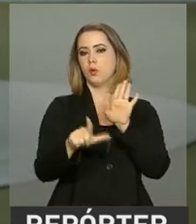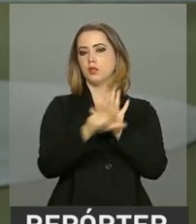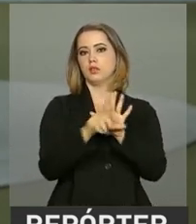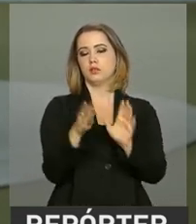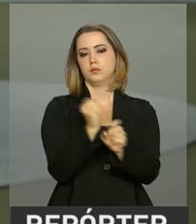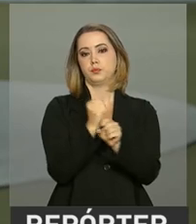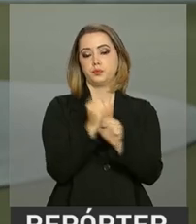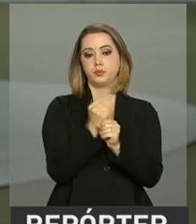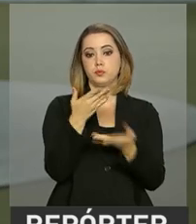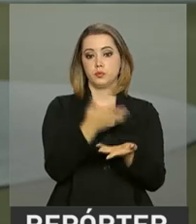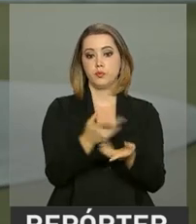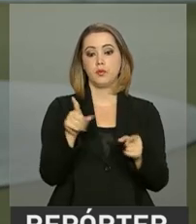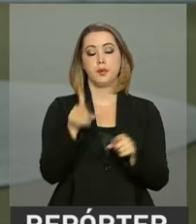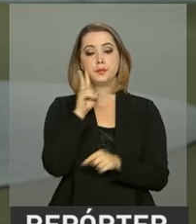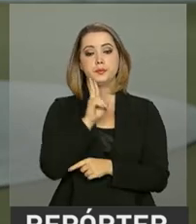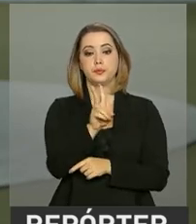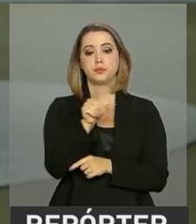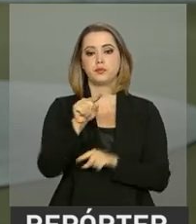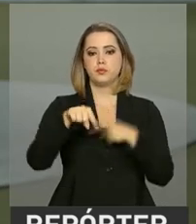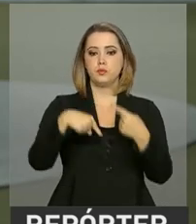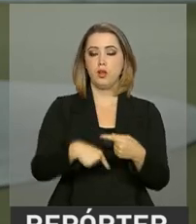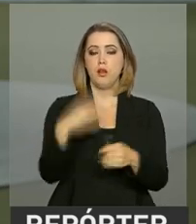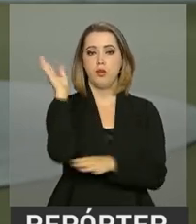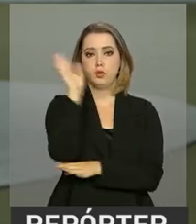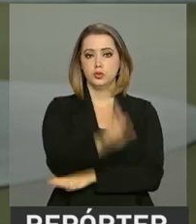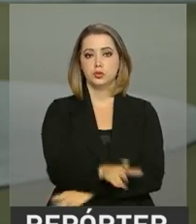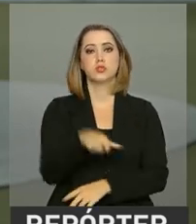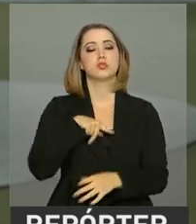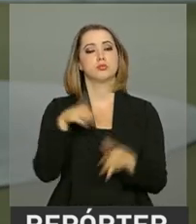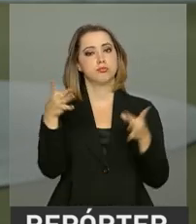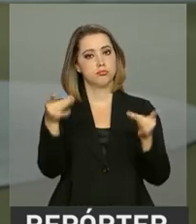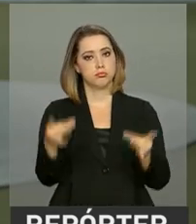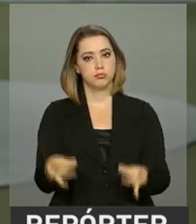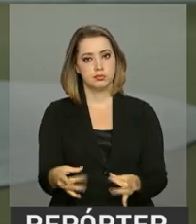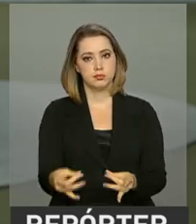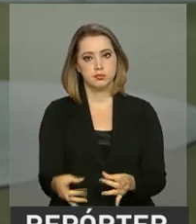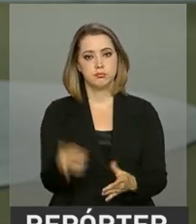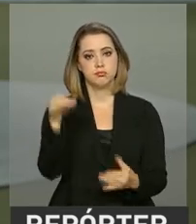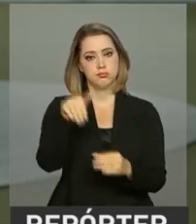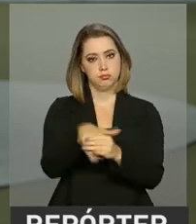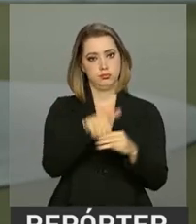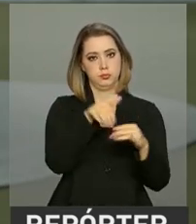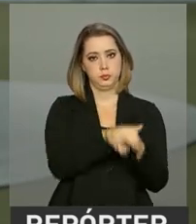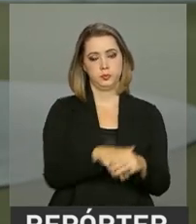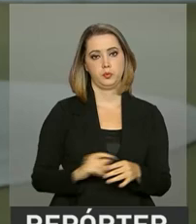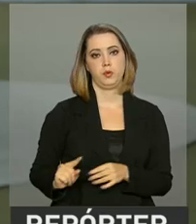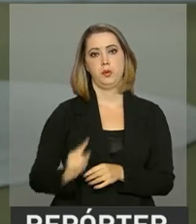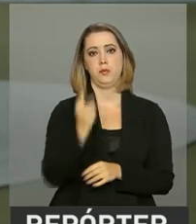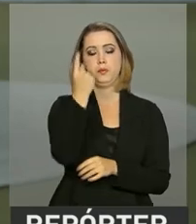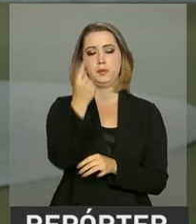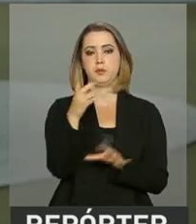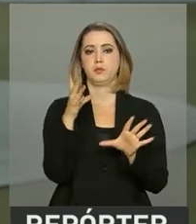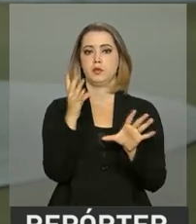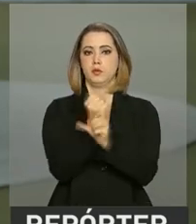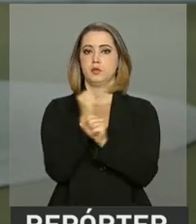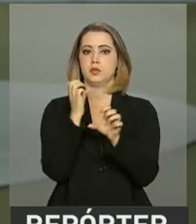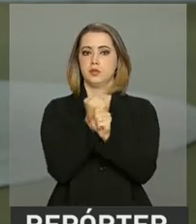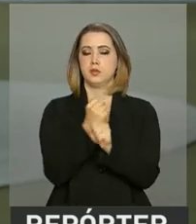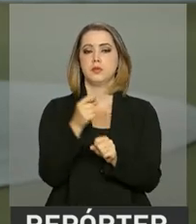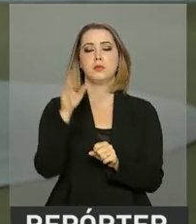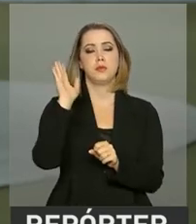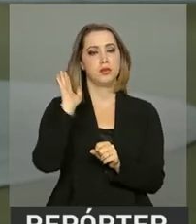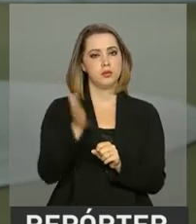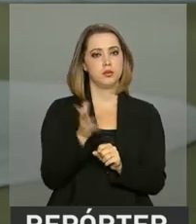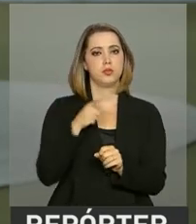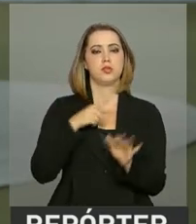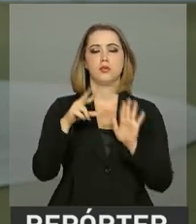na Comissão Mista de Orçamento na tarde desta quarta-feira. Este é o primeiro orçamento do Brasil que já conta com a